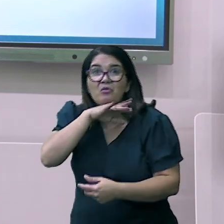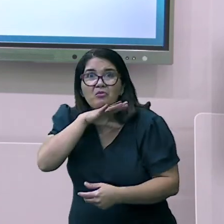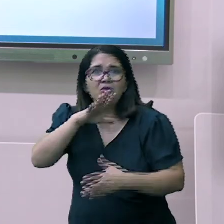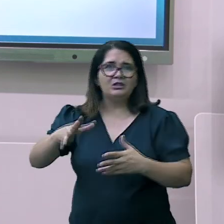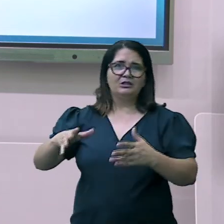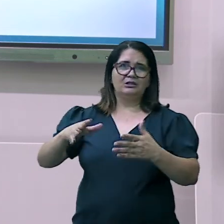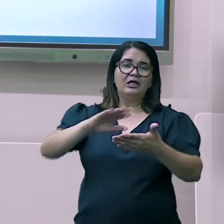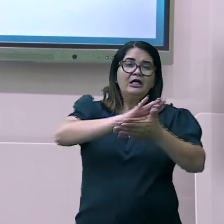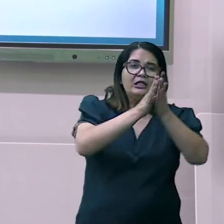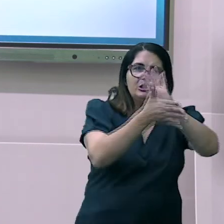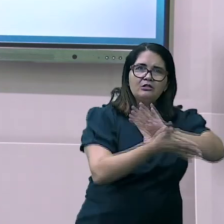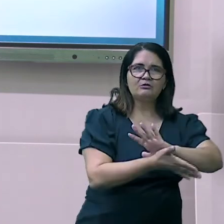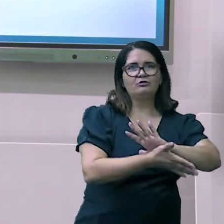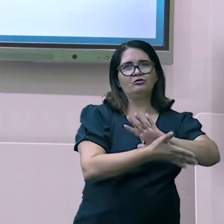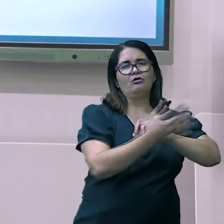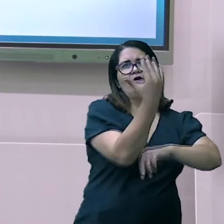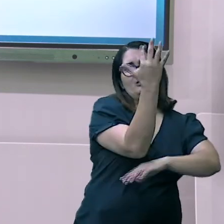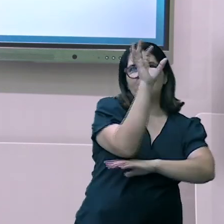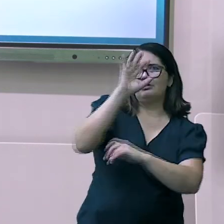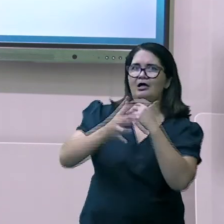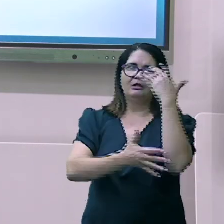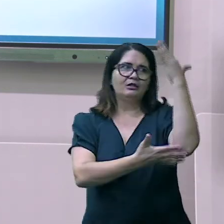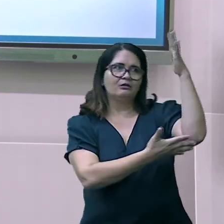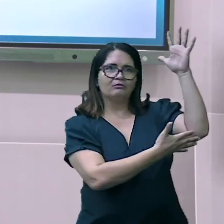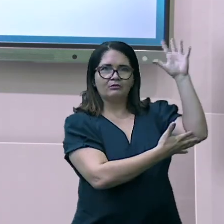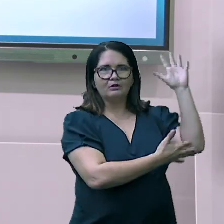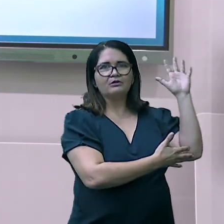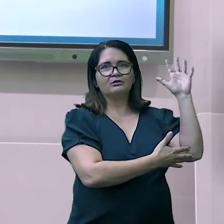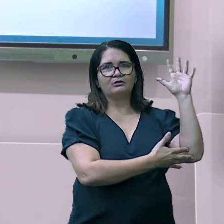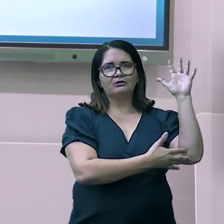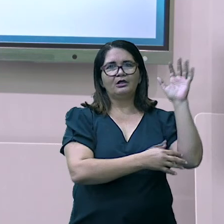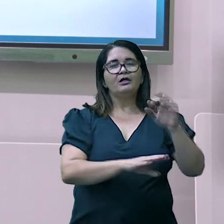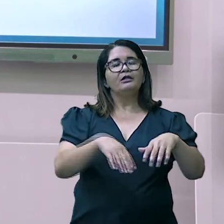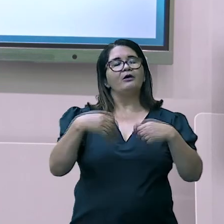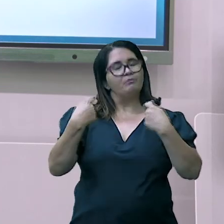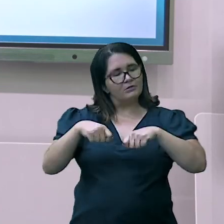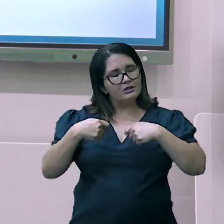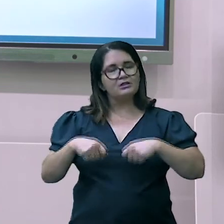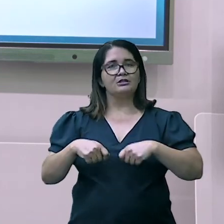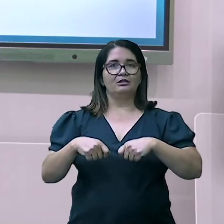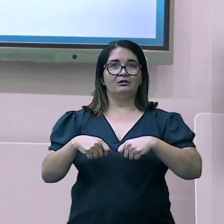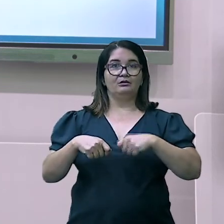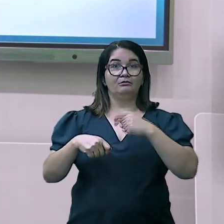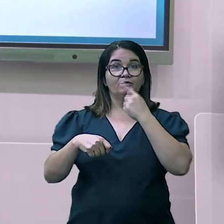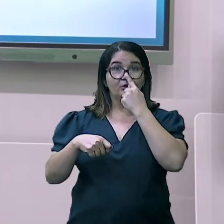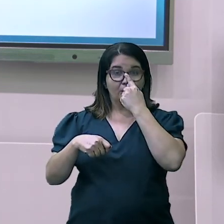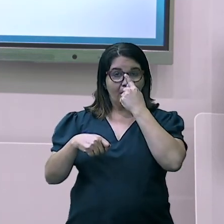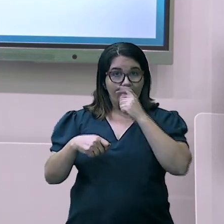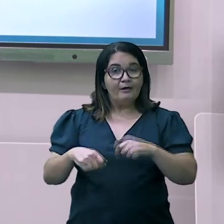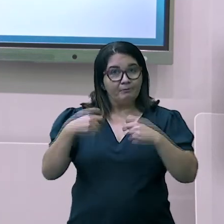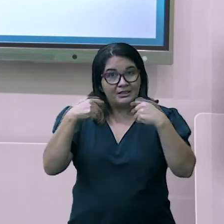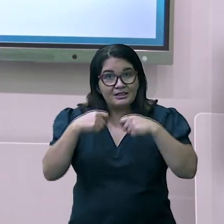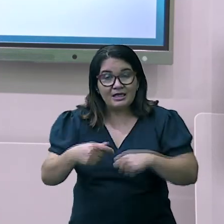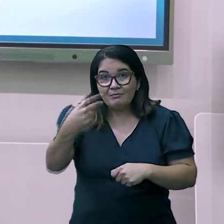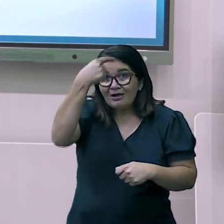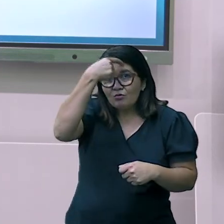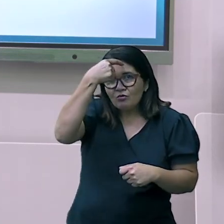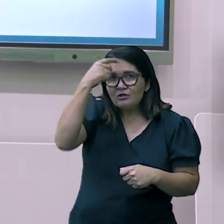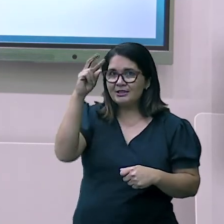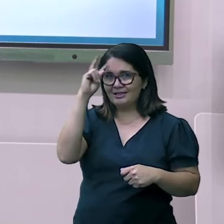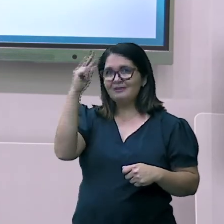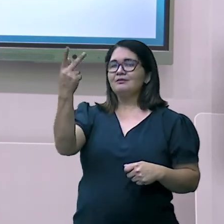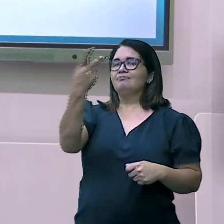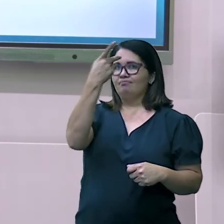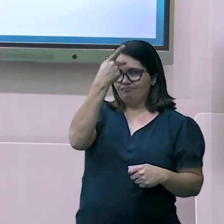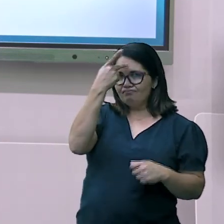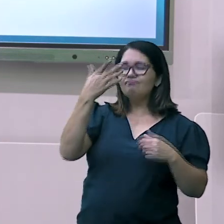nós não somos conscientes para esse tipo de preservação. Deveríamos ser, mas infelizmente eu não vejo